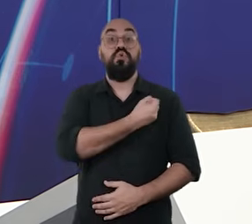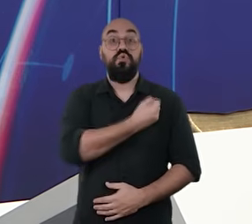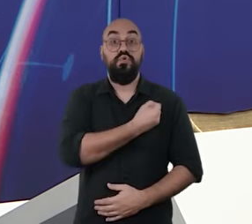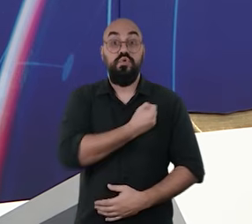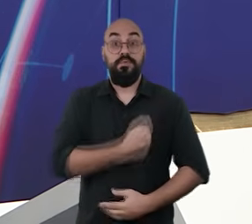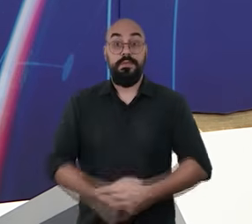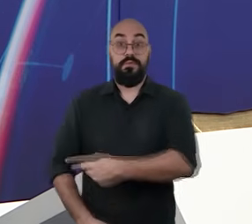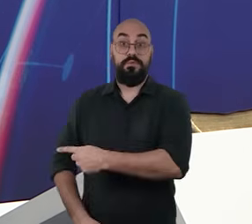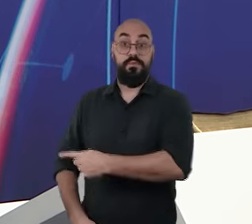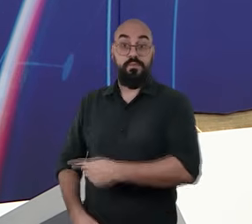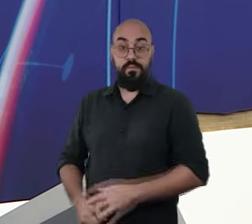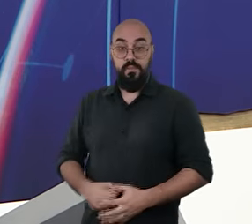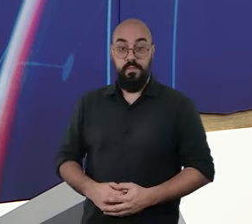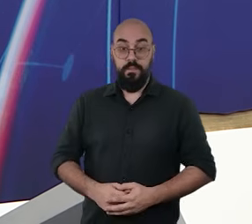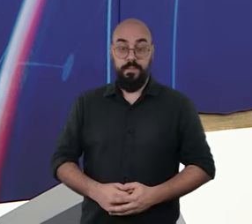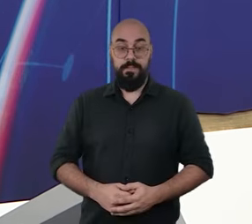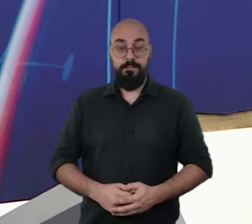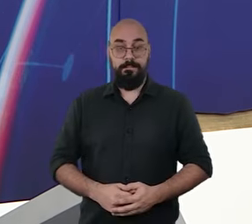12